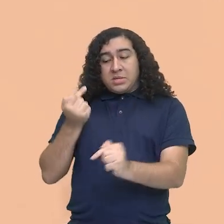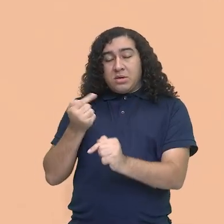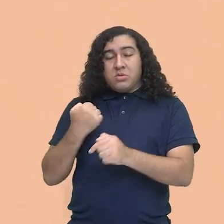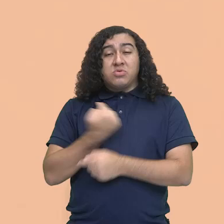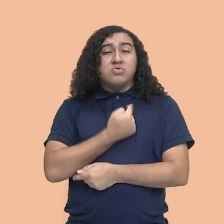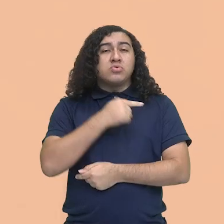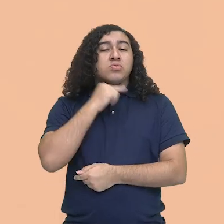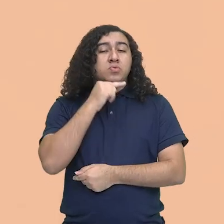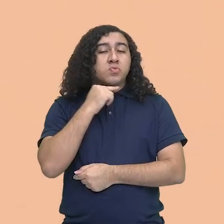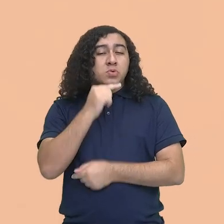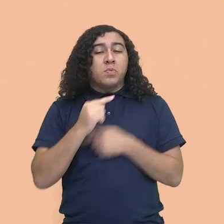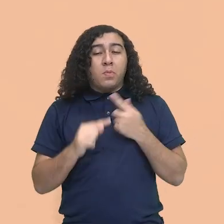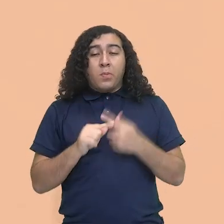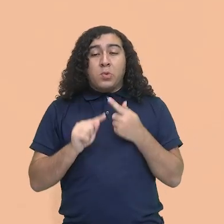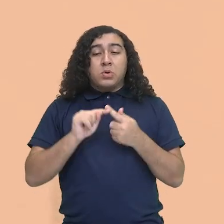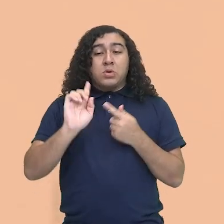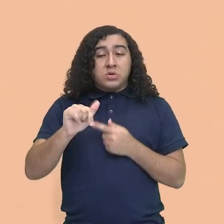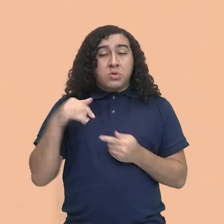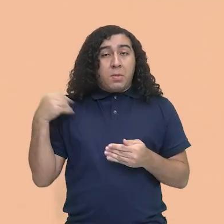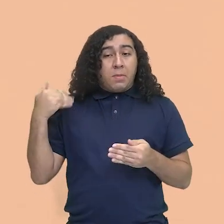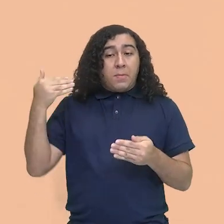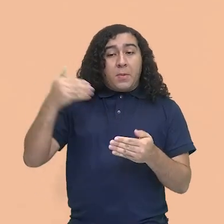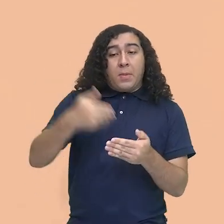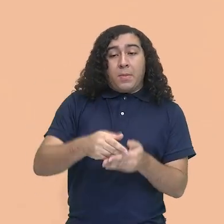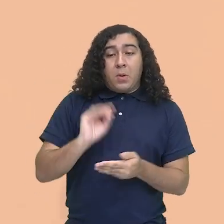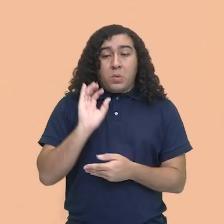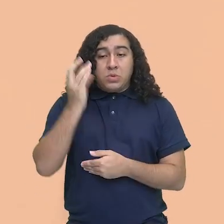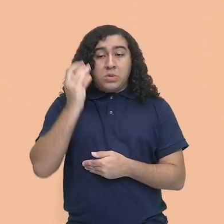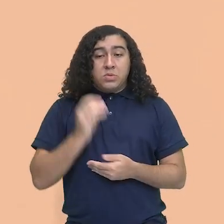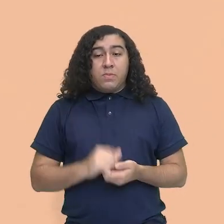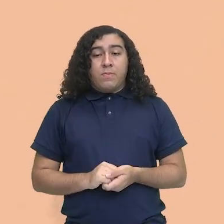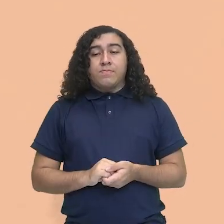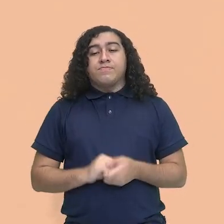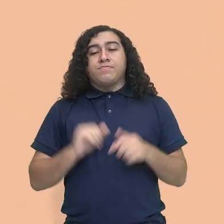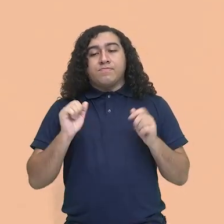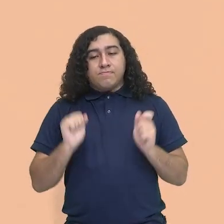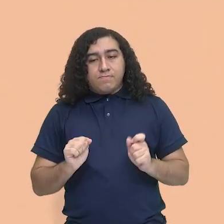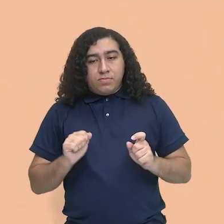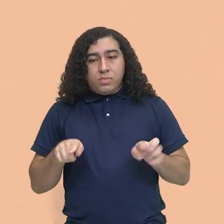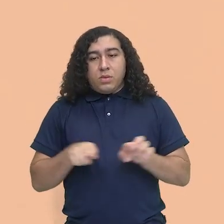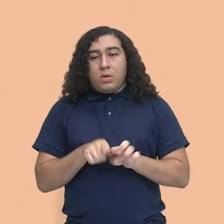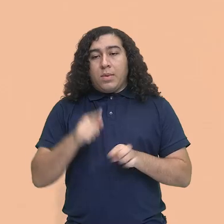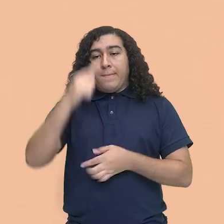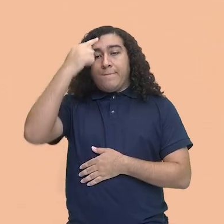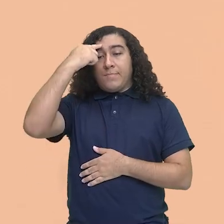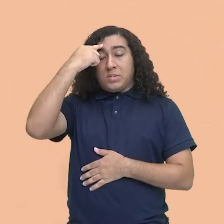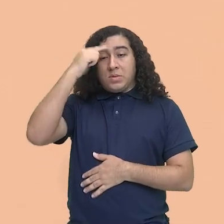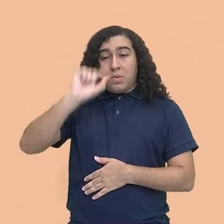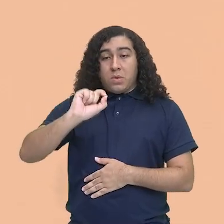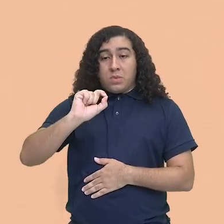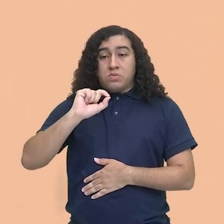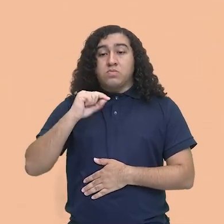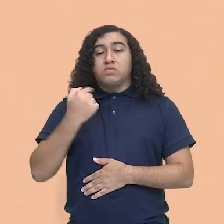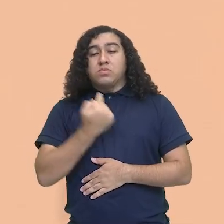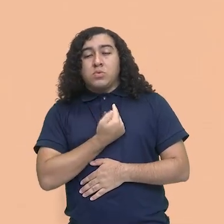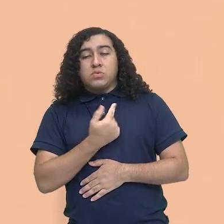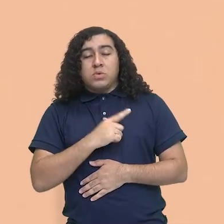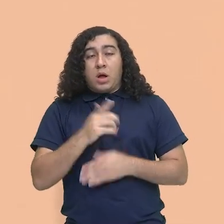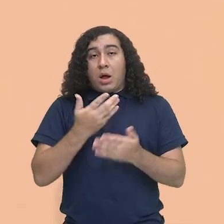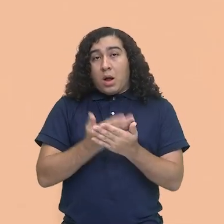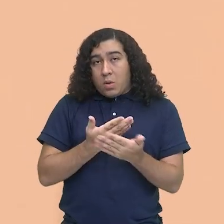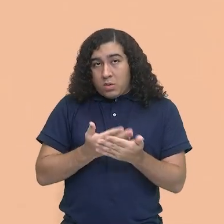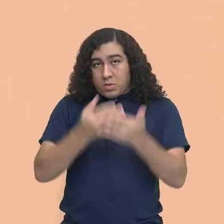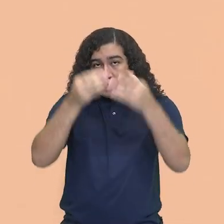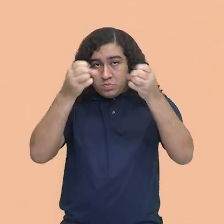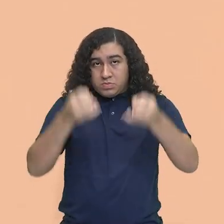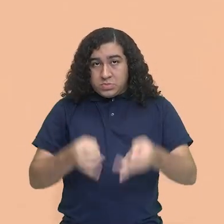né, o porquê que isso vem acontecendo. Aí a gente pode pontuar, né, o que a gente vai colocar durante a nossa aula